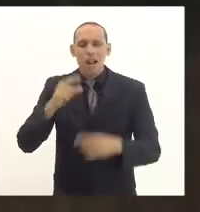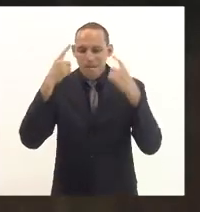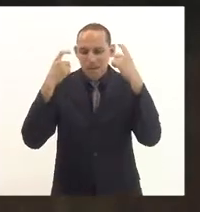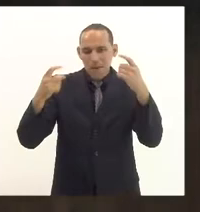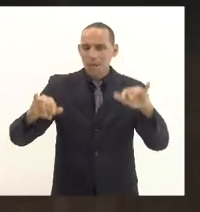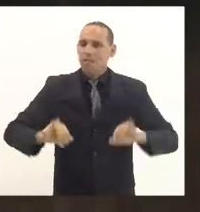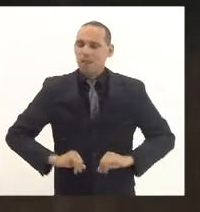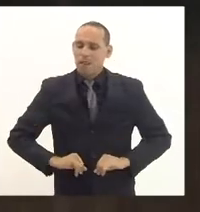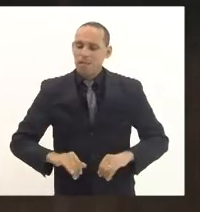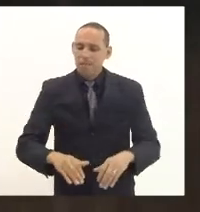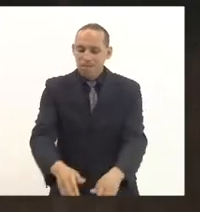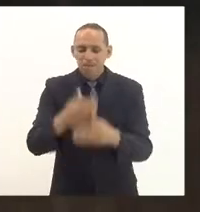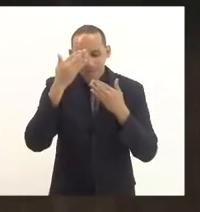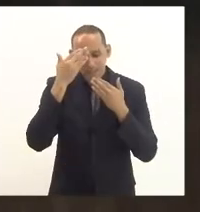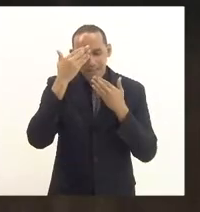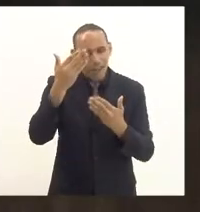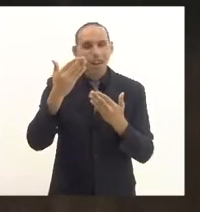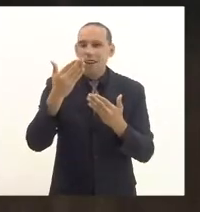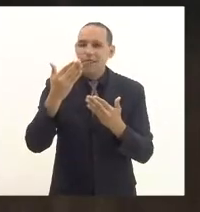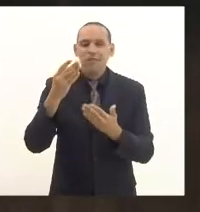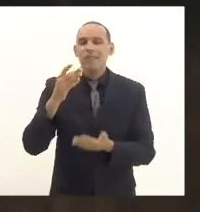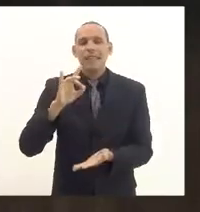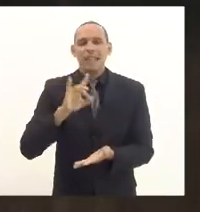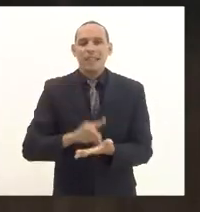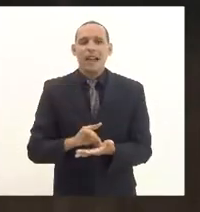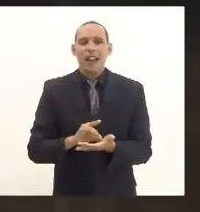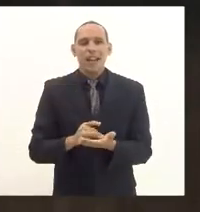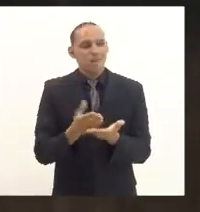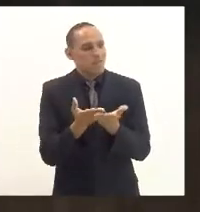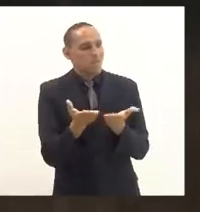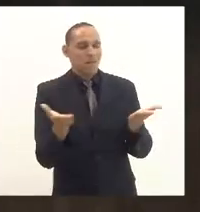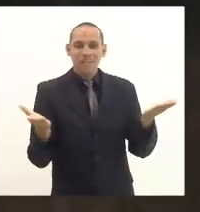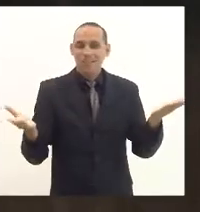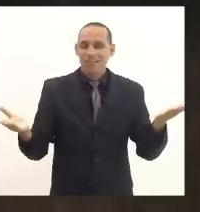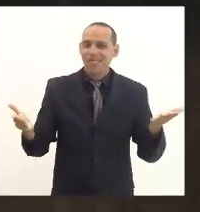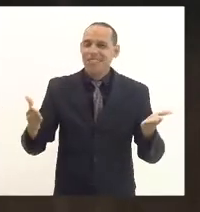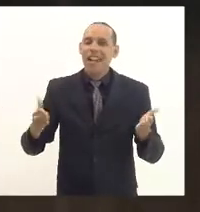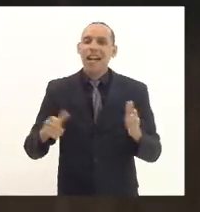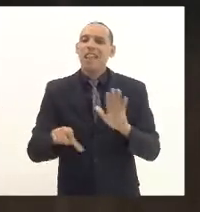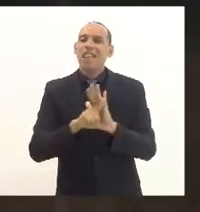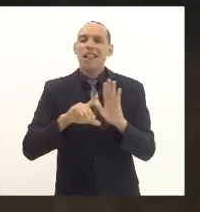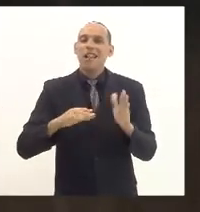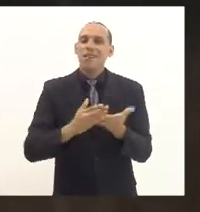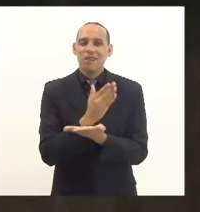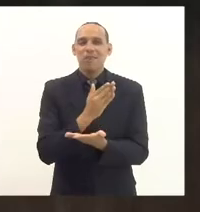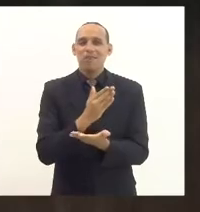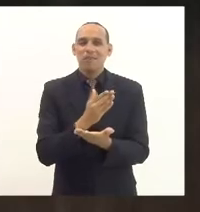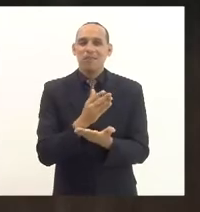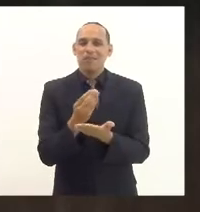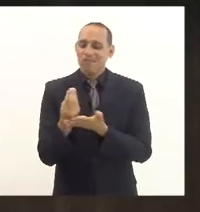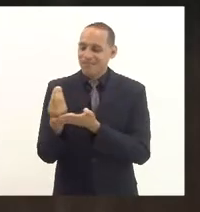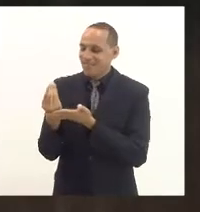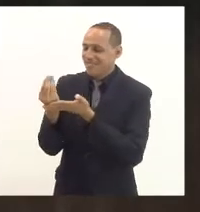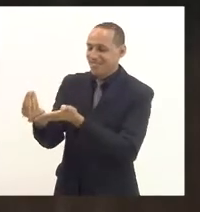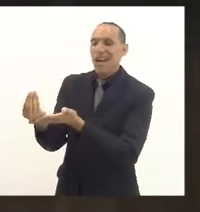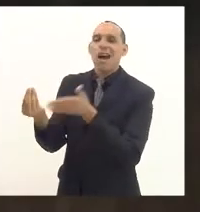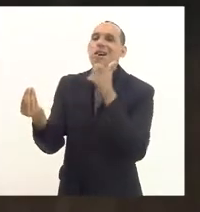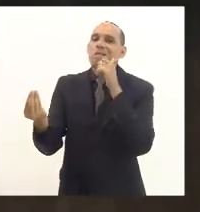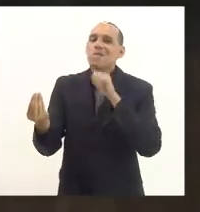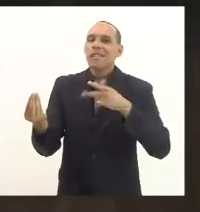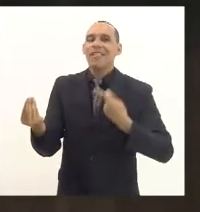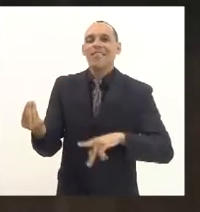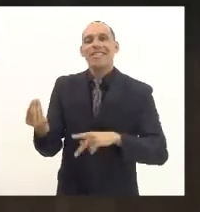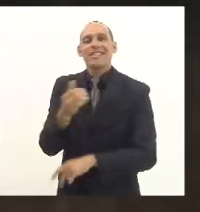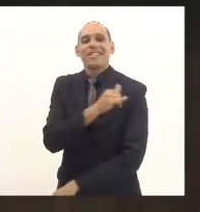Então, agradecer já de antemão os nossos pares pela aprovação dessa lei e entregar para as mulheres do nosso